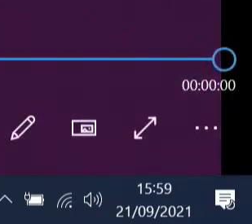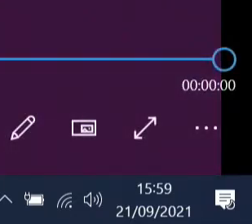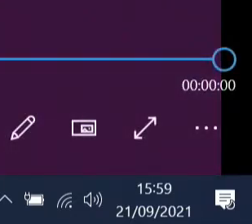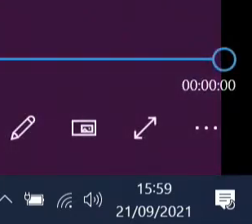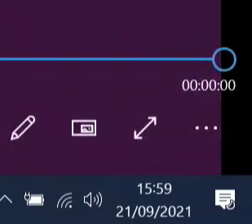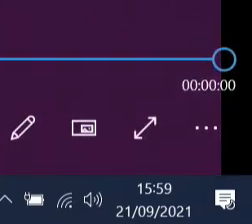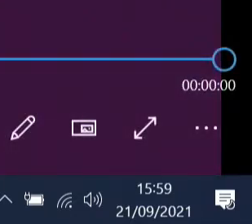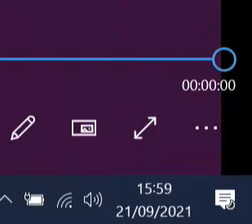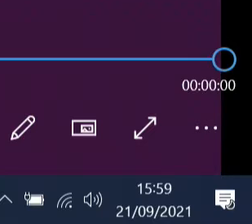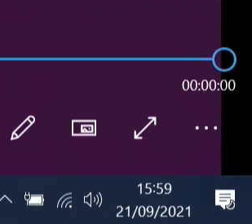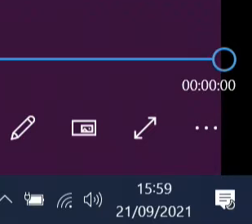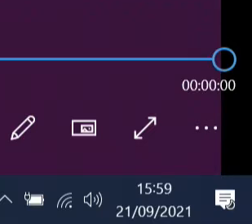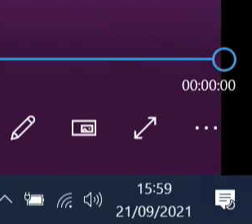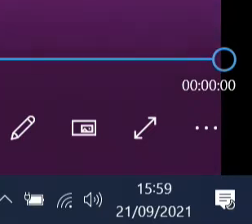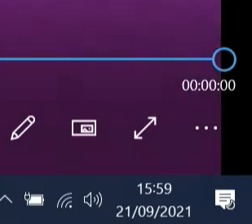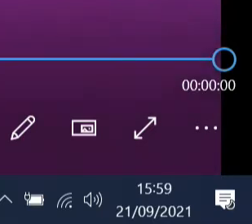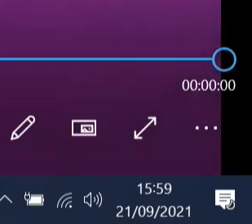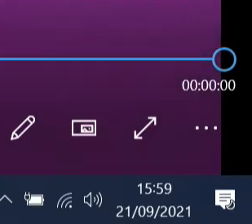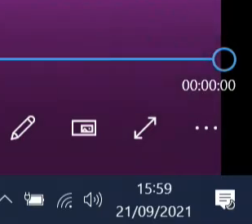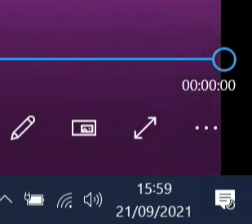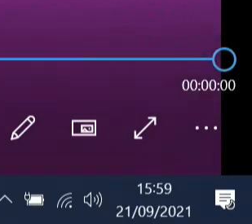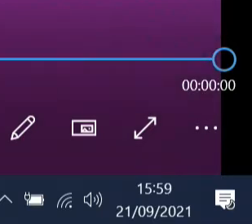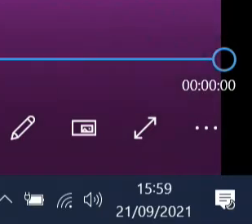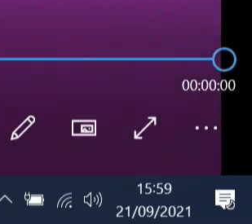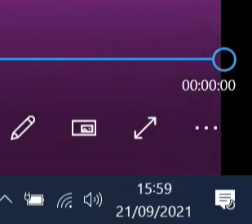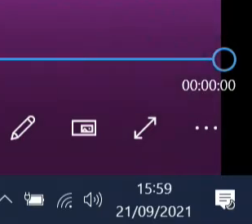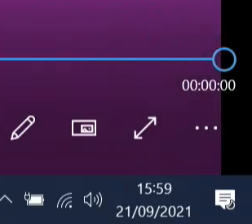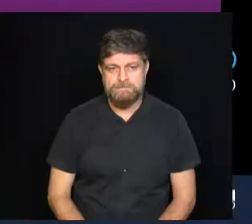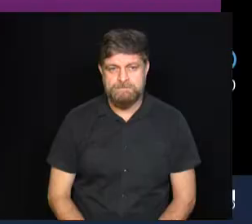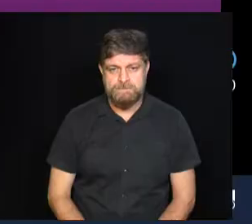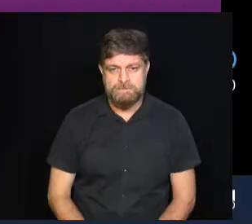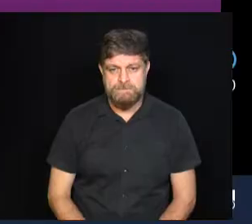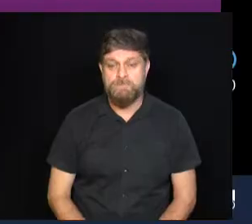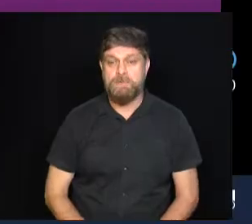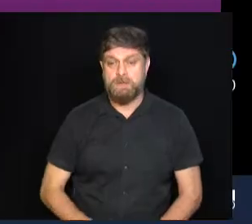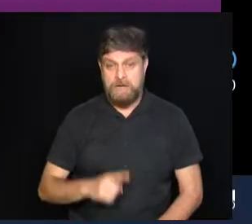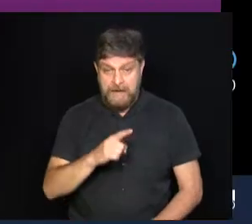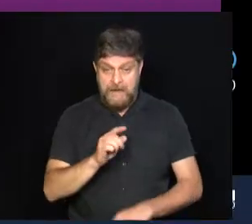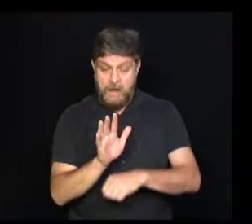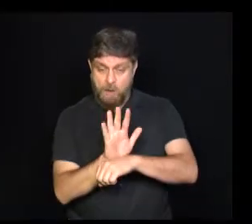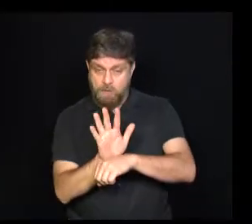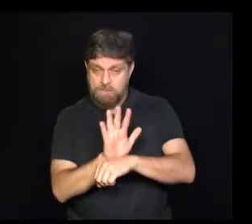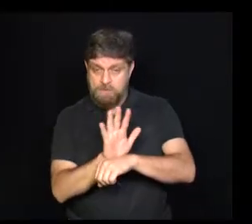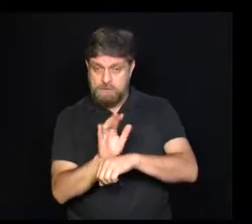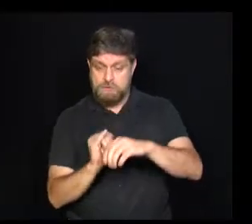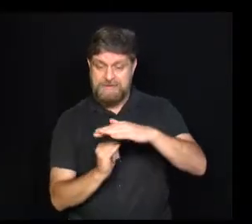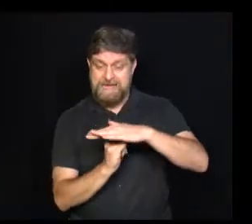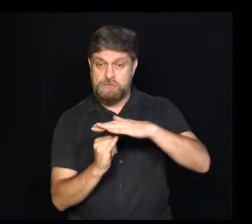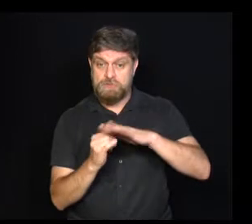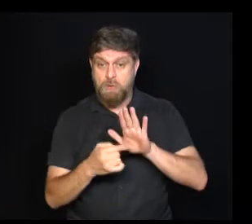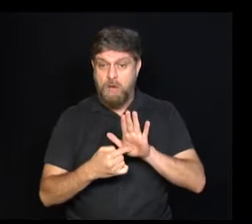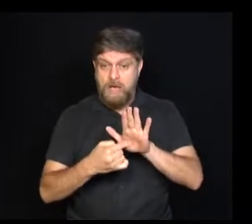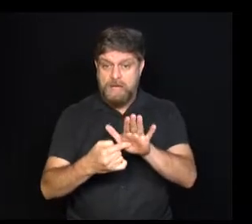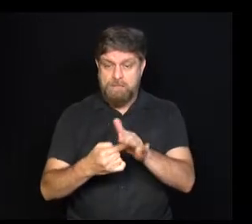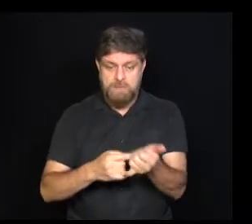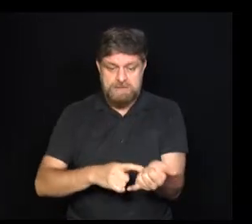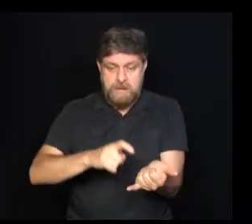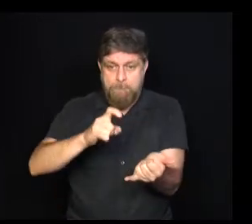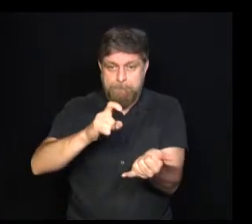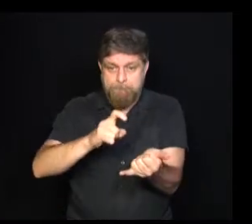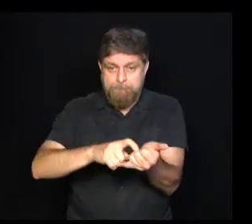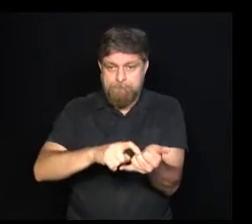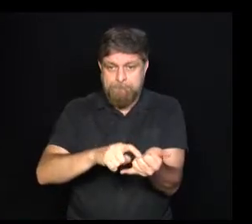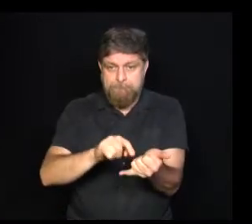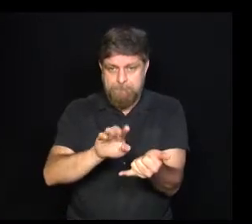Esse, então, foi o vídeo institucional, digamos assim, de apresentação do botão Bela para